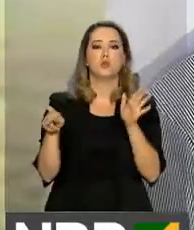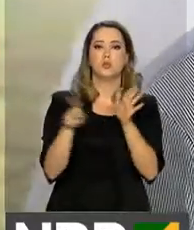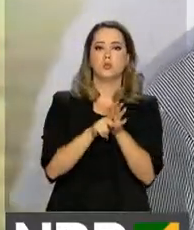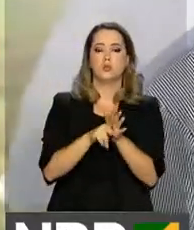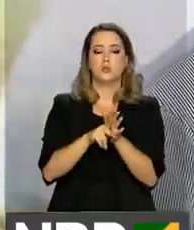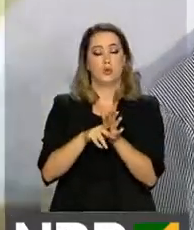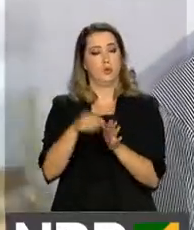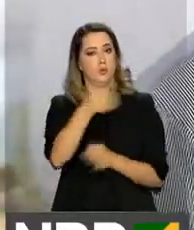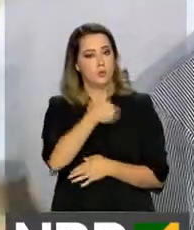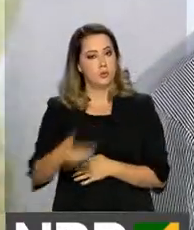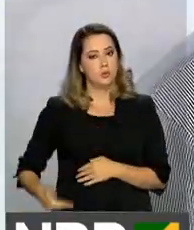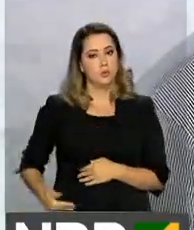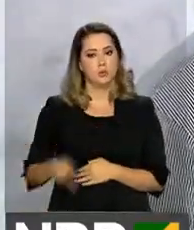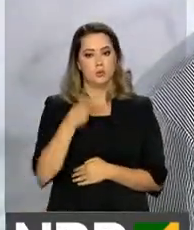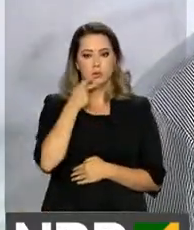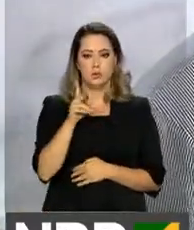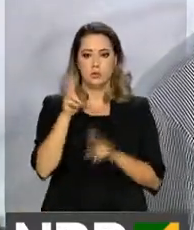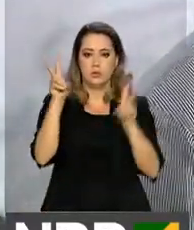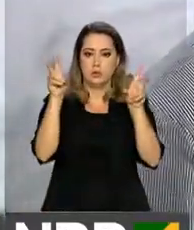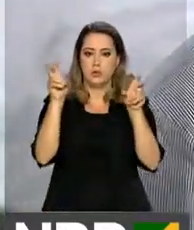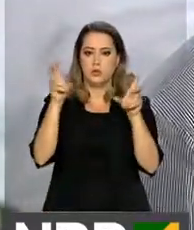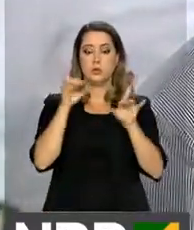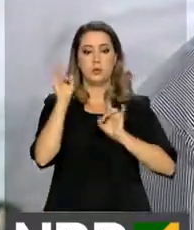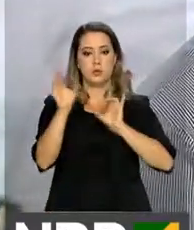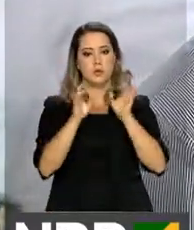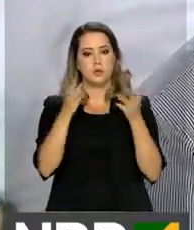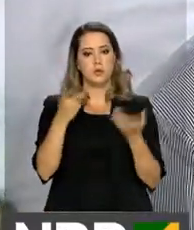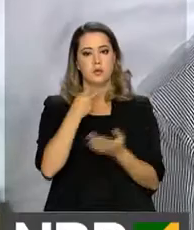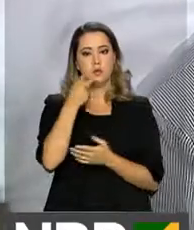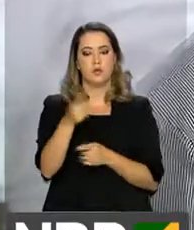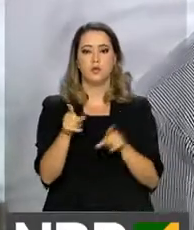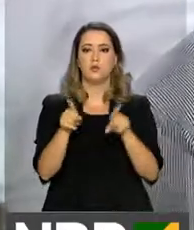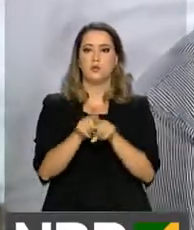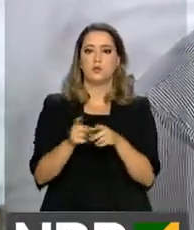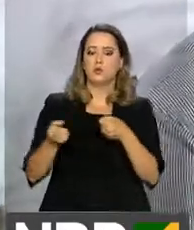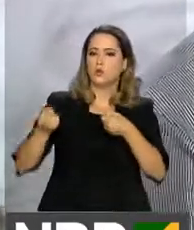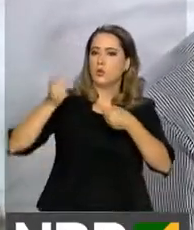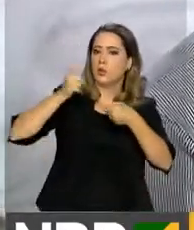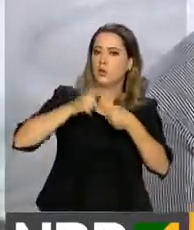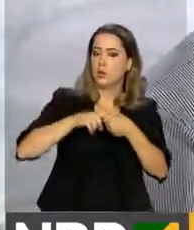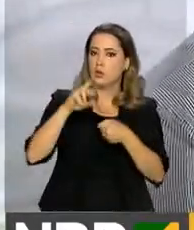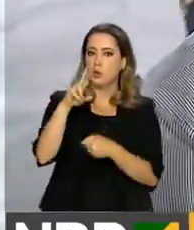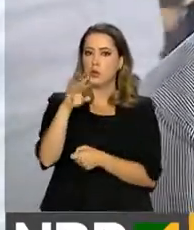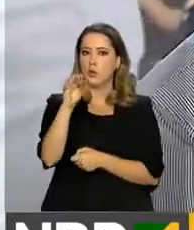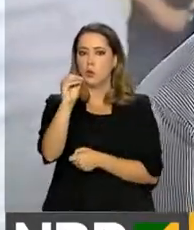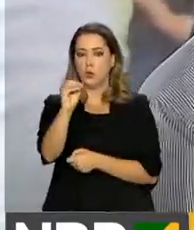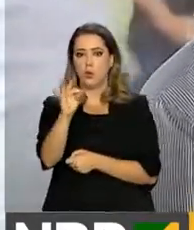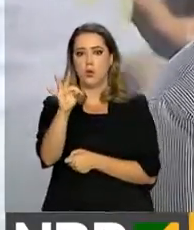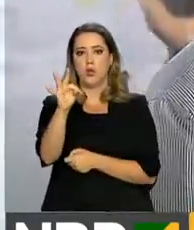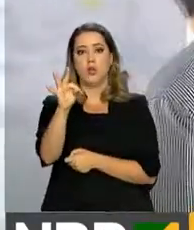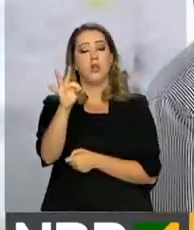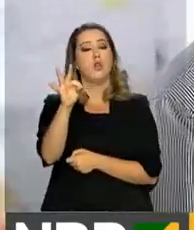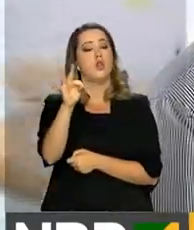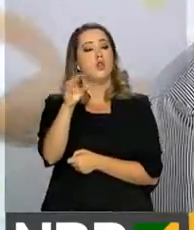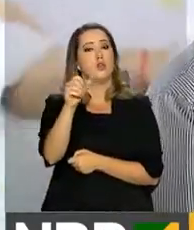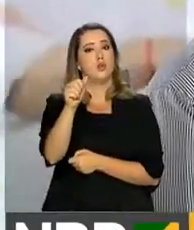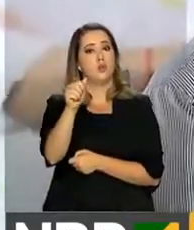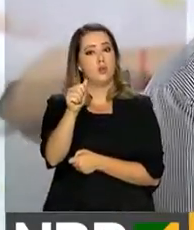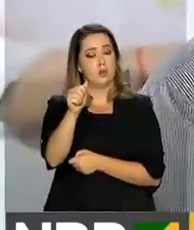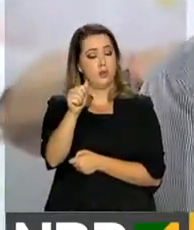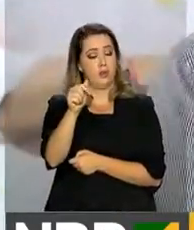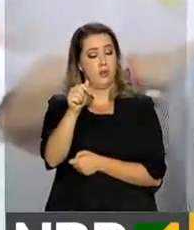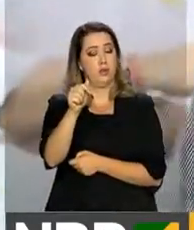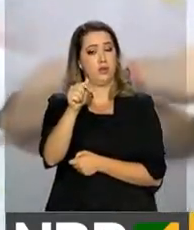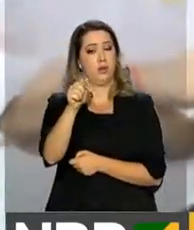até falaram de alguns temas específicos, vou falar aqui da recuperação do Rio Taquari, que vocês perceberam que ganhou aplausos, né?